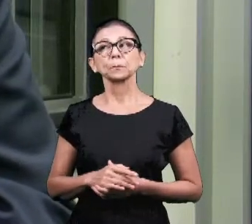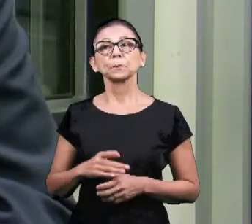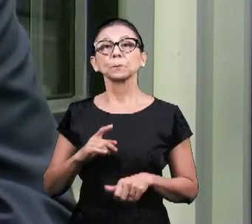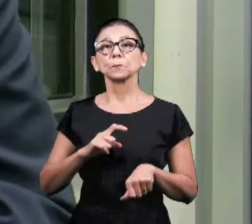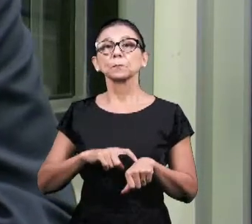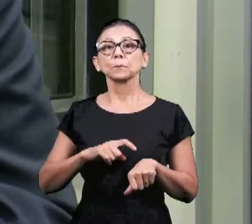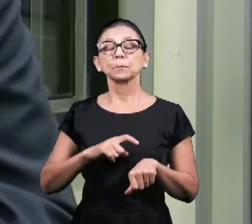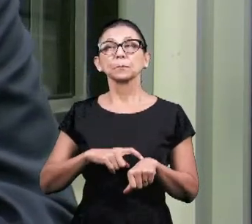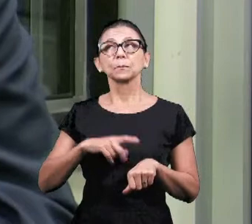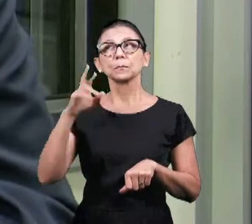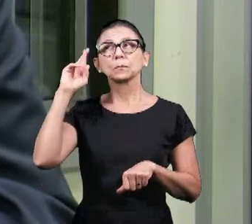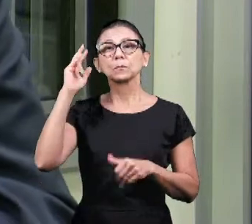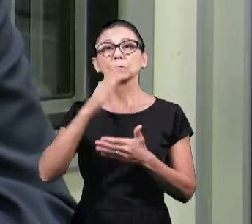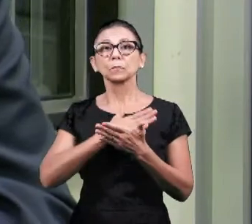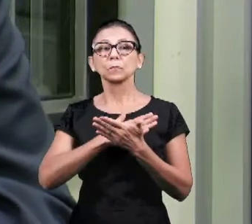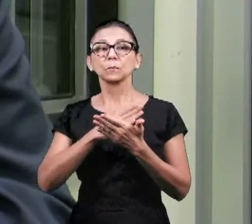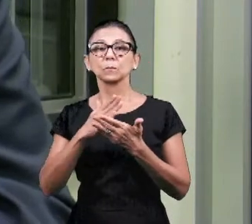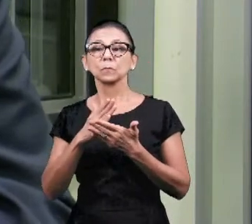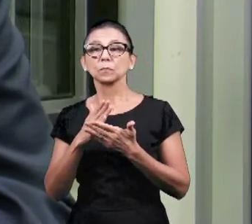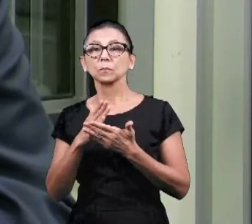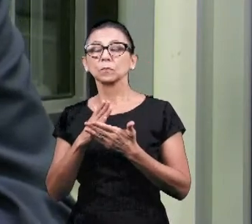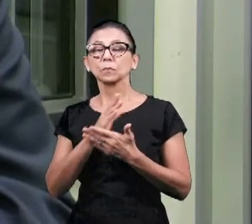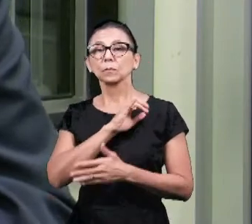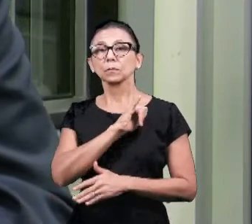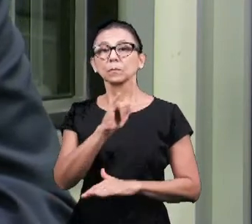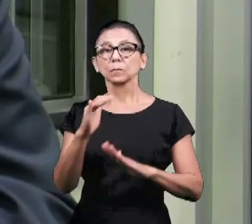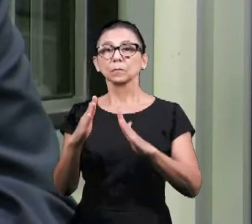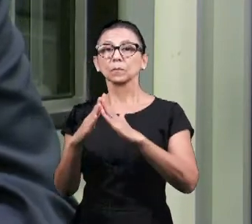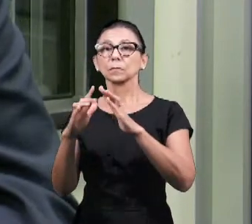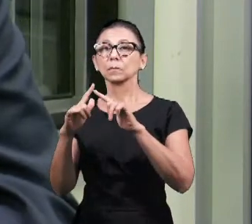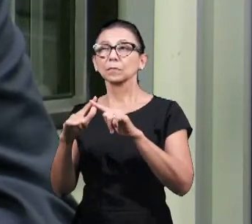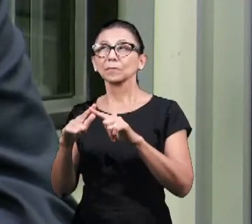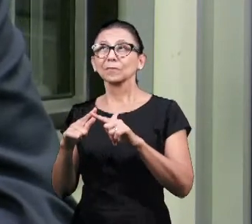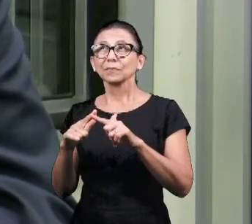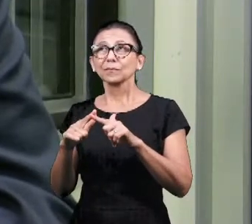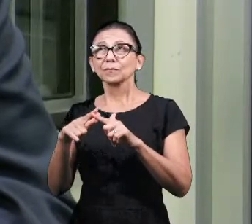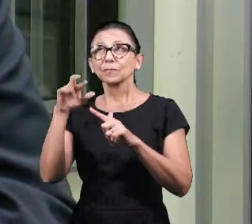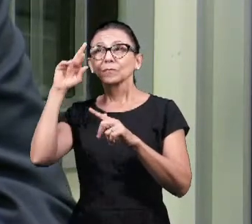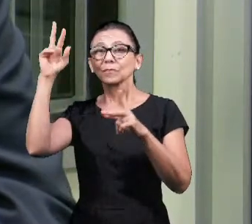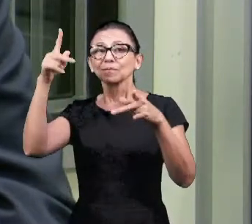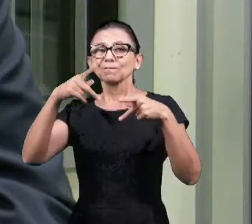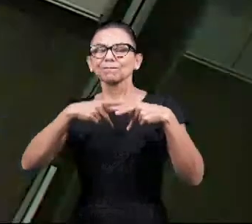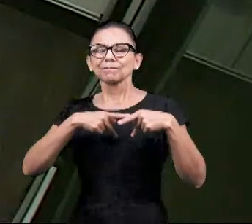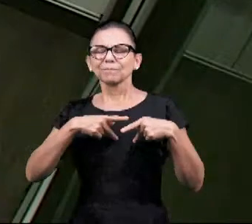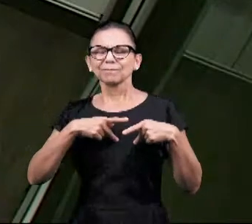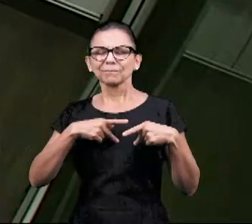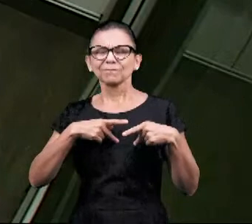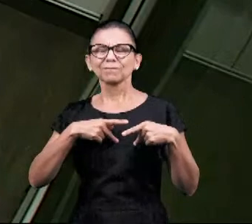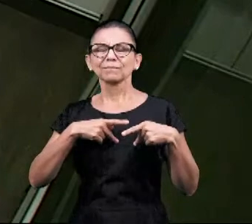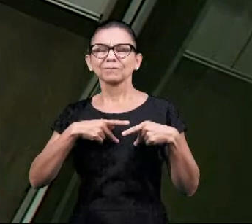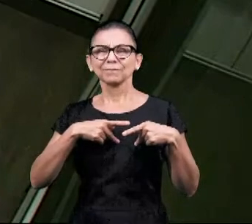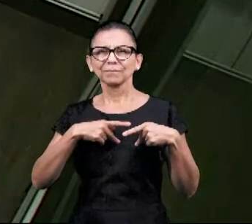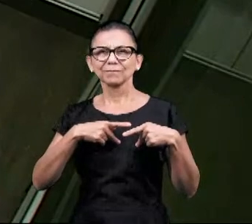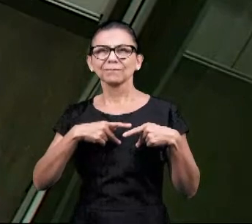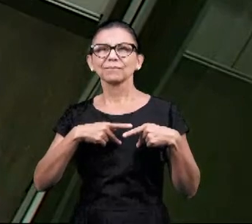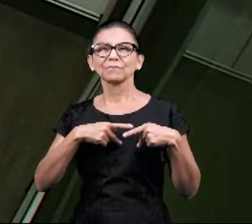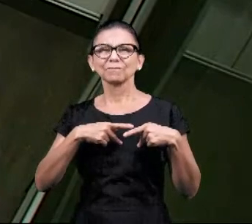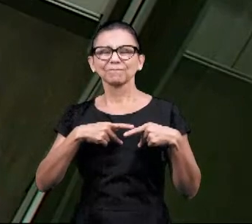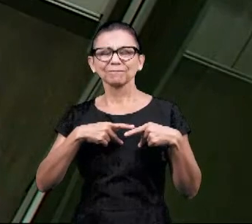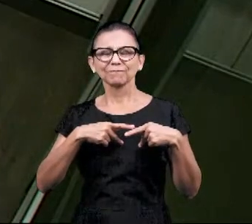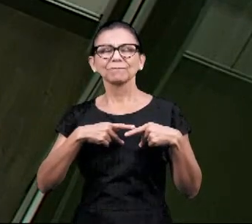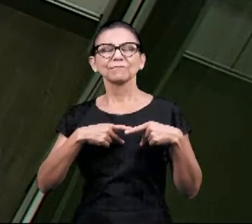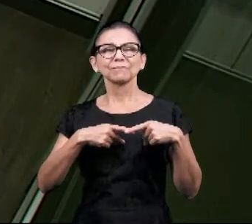Senhor começou a falar com a igreja, o Senhor me quebrantou muito, me visitou o coração. No primeiro dia? Primeiro dia.